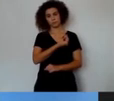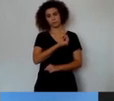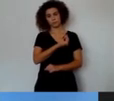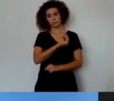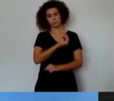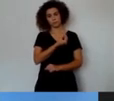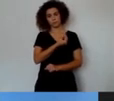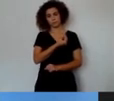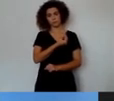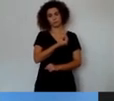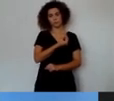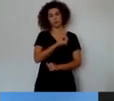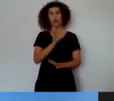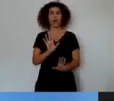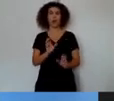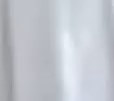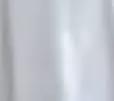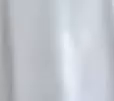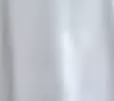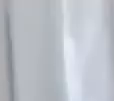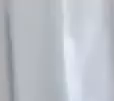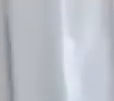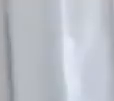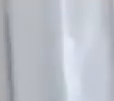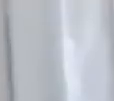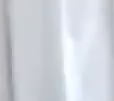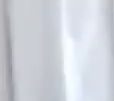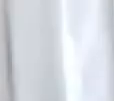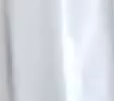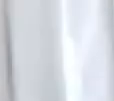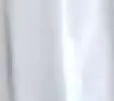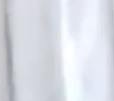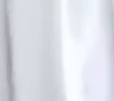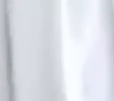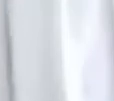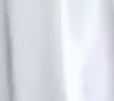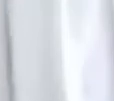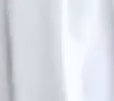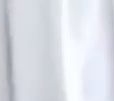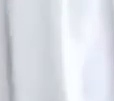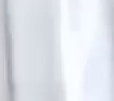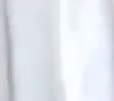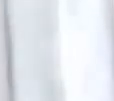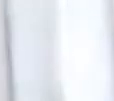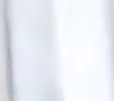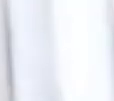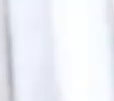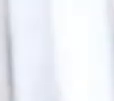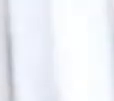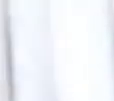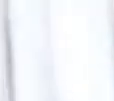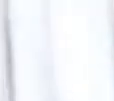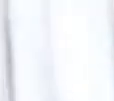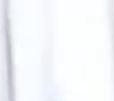negras importam e tal, nos últimos dias foi muito nesse sentido, né? De uma discussão do direito à vida, né?